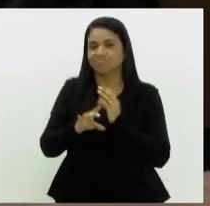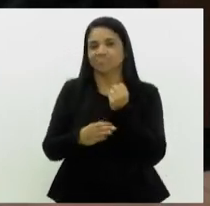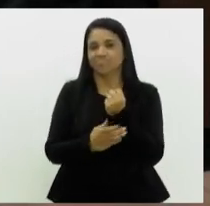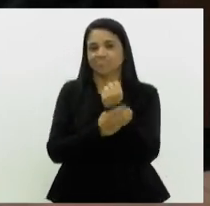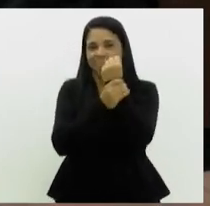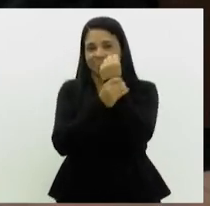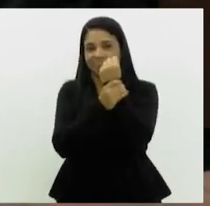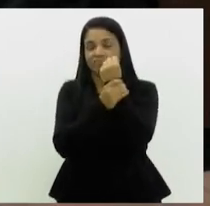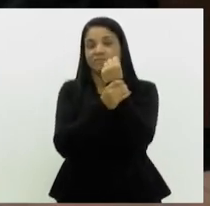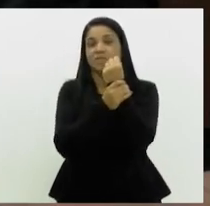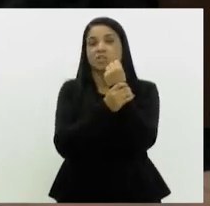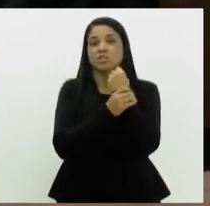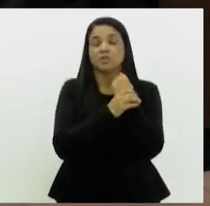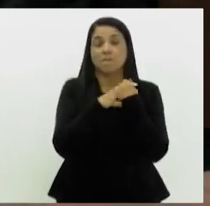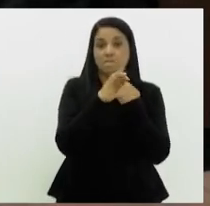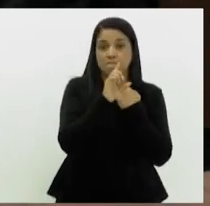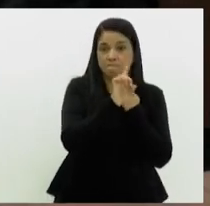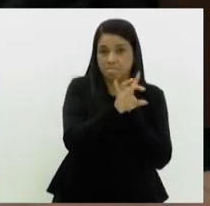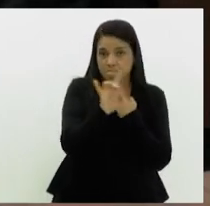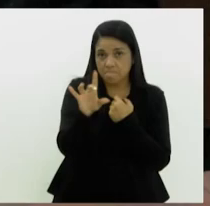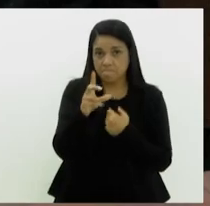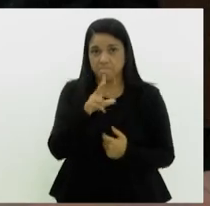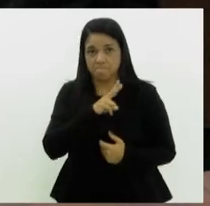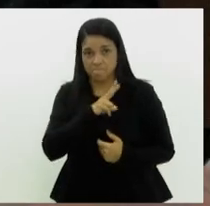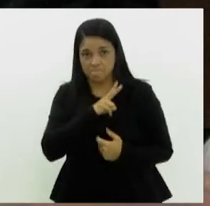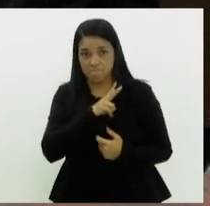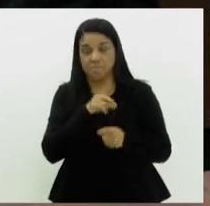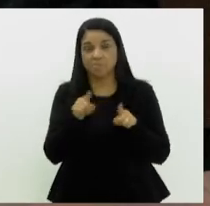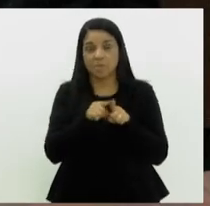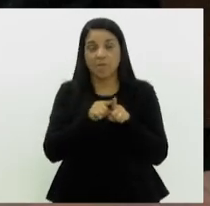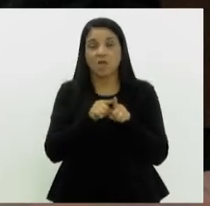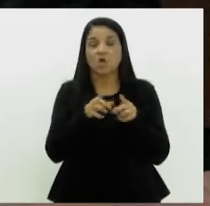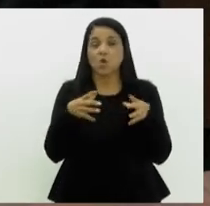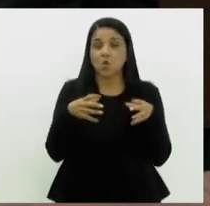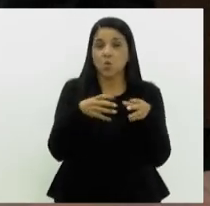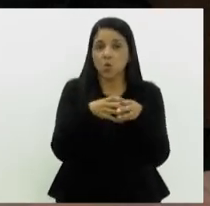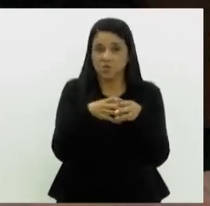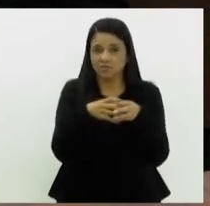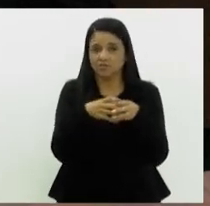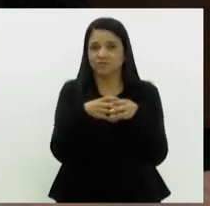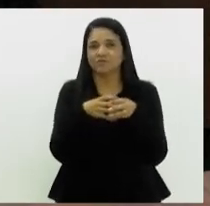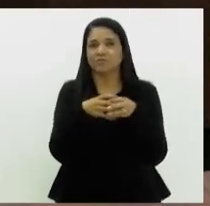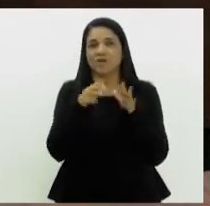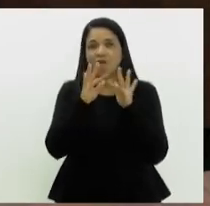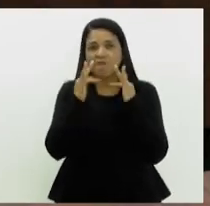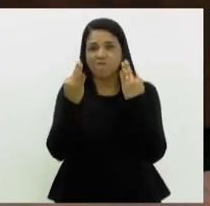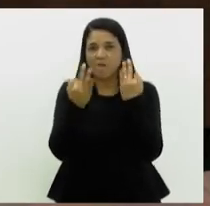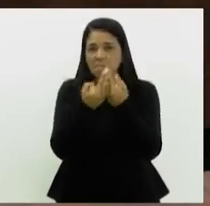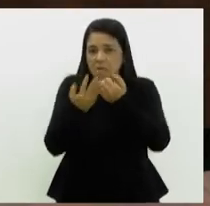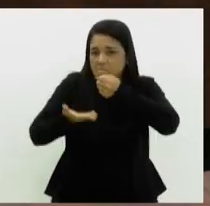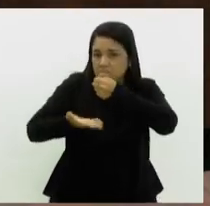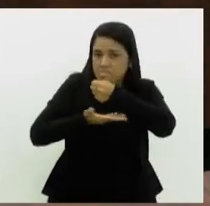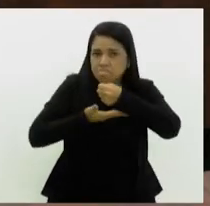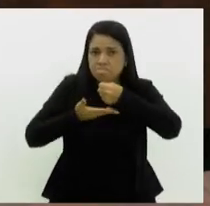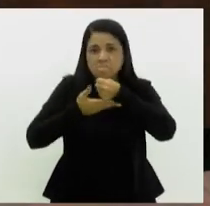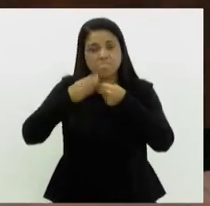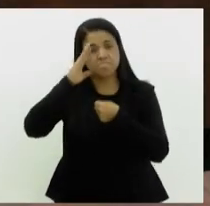também coletivos, por entender como a família é um pilar da vida social que deve ser,